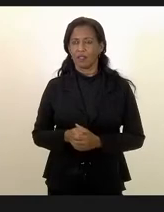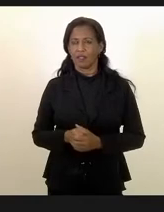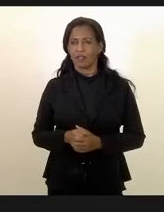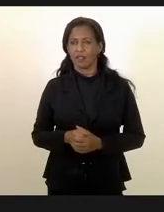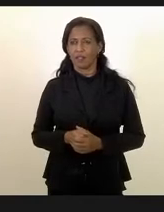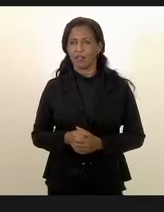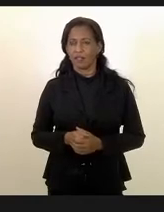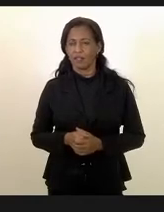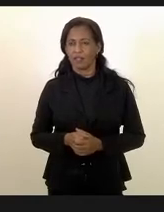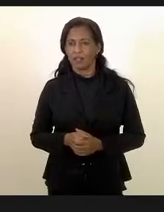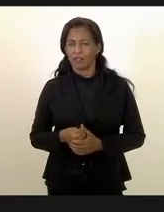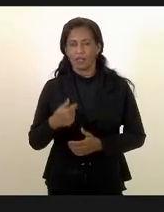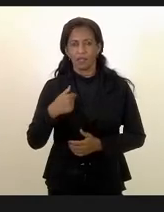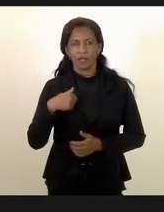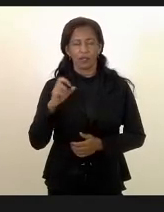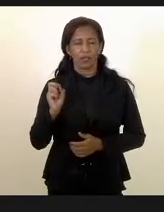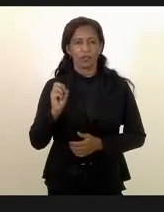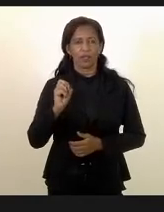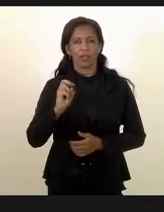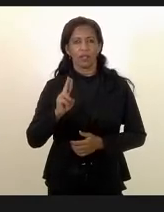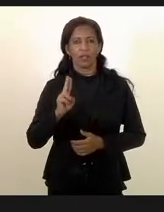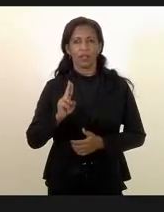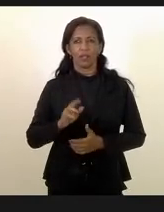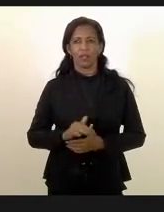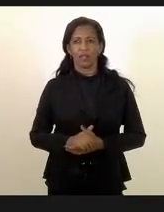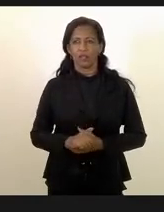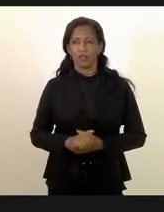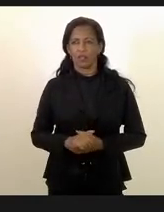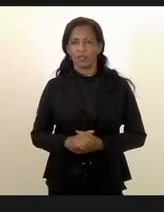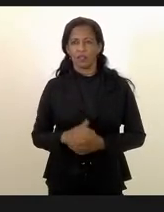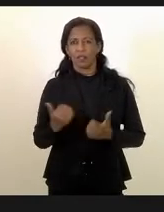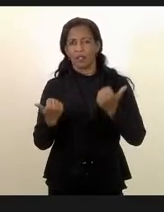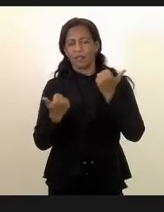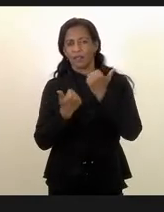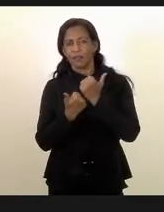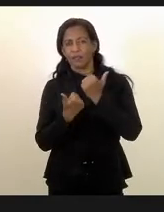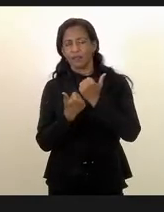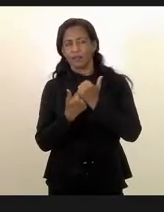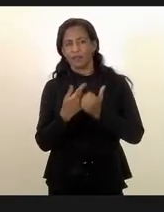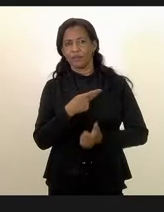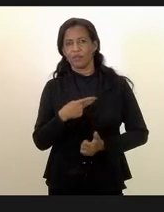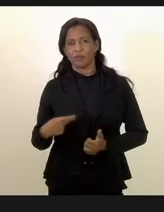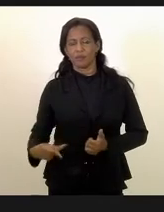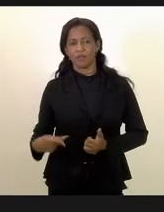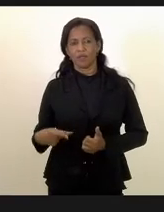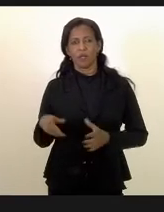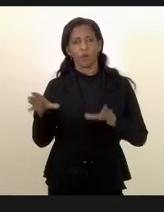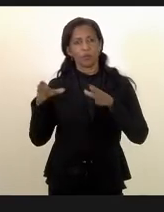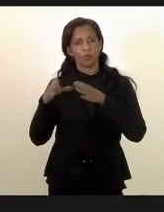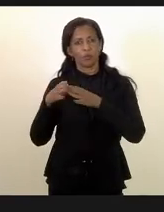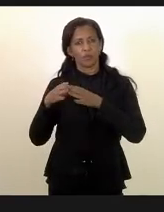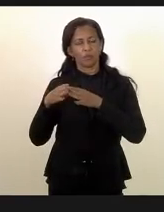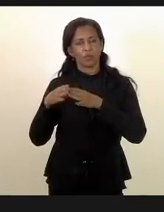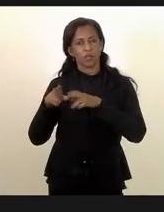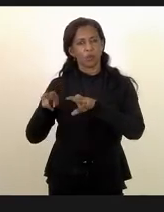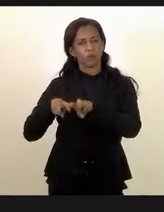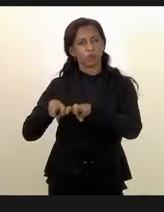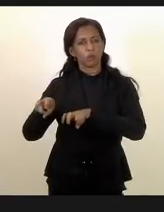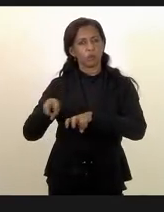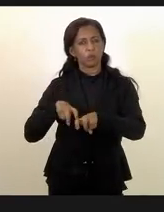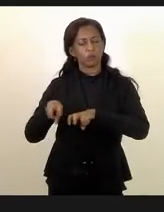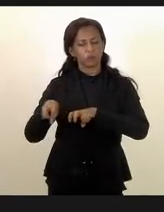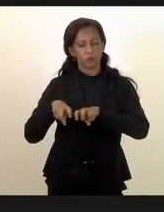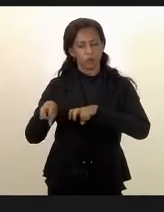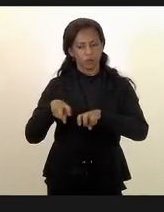eu sou a vice-presidente da comissão de transporte a senhora